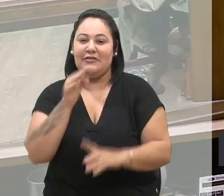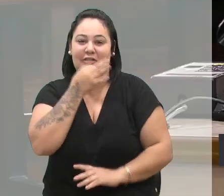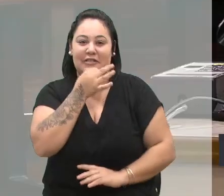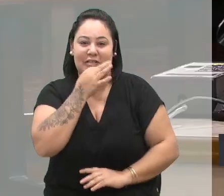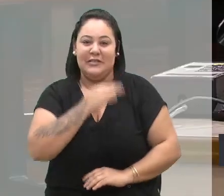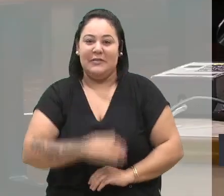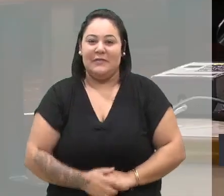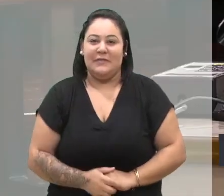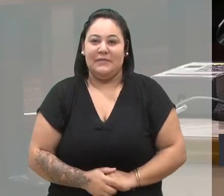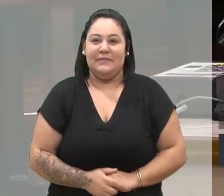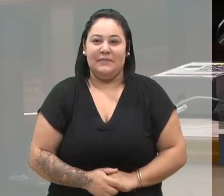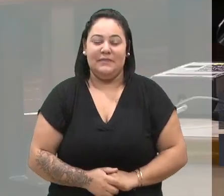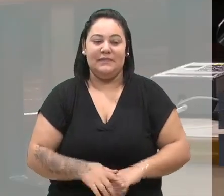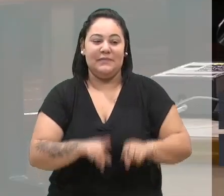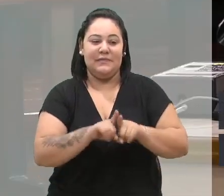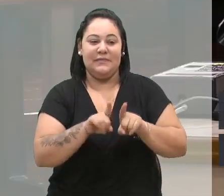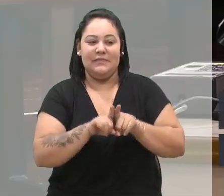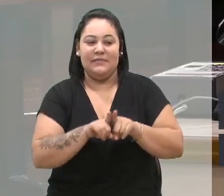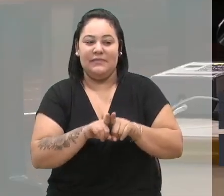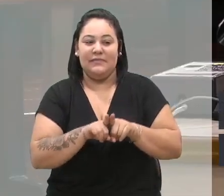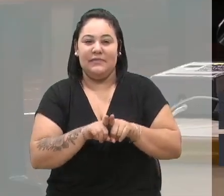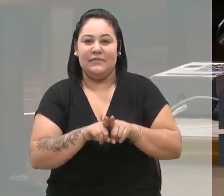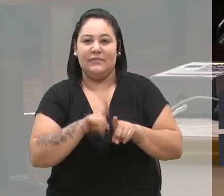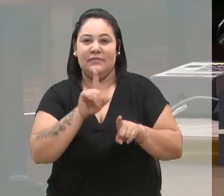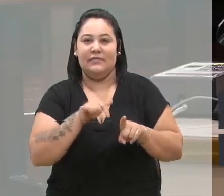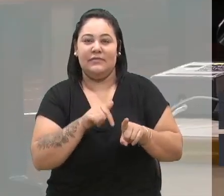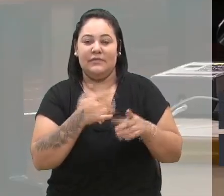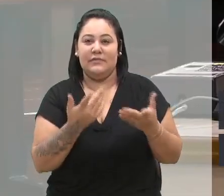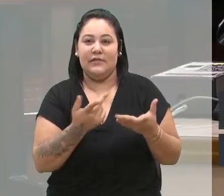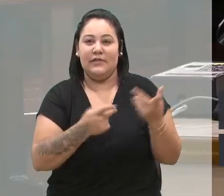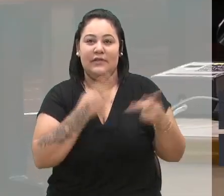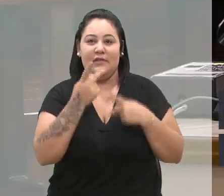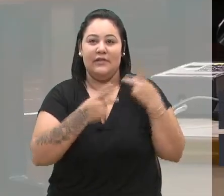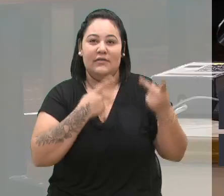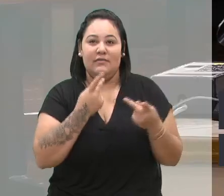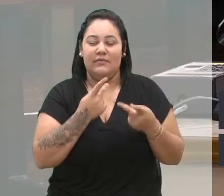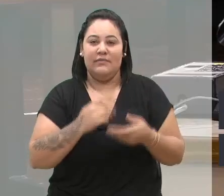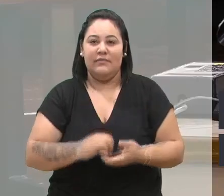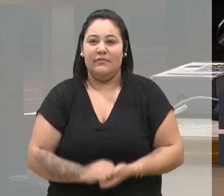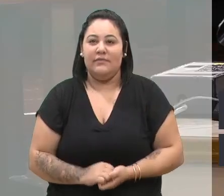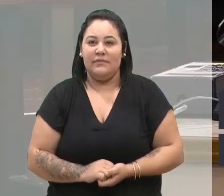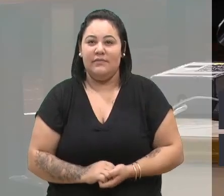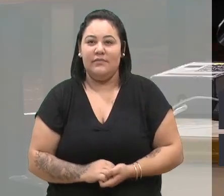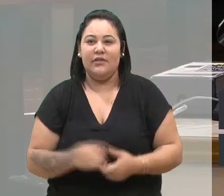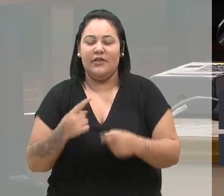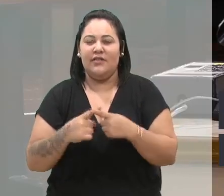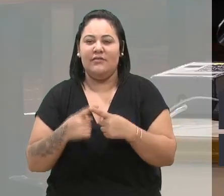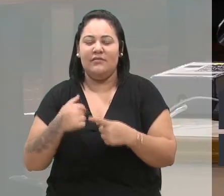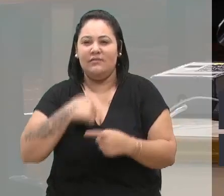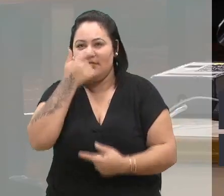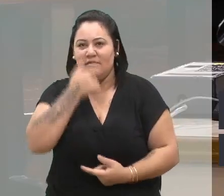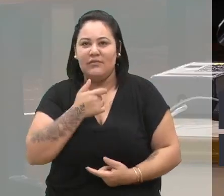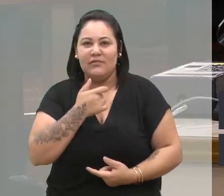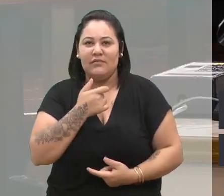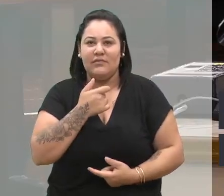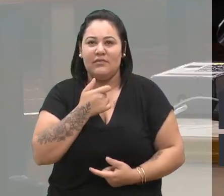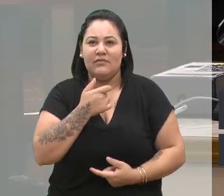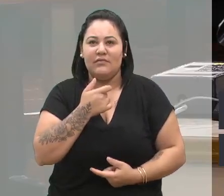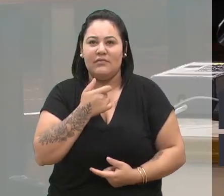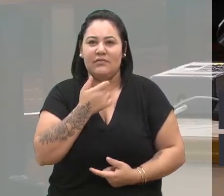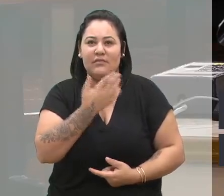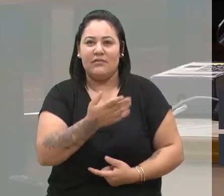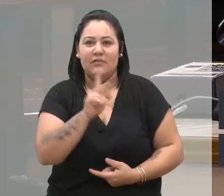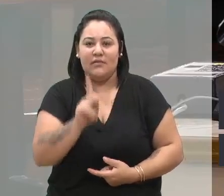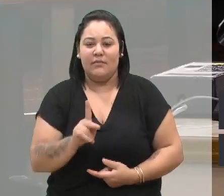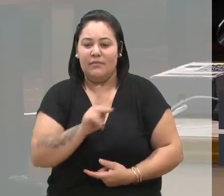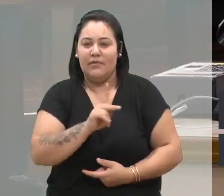tem um brilho e tem uma educação, uma maneira de falar, que quando eu conheci o senhor, até achei que o senhor era padre, da maneira que o senhor se expressa,